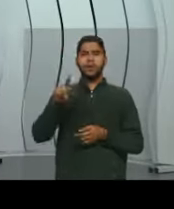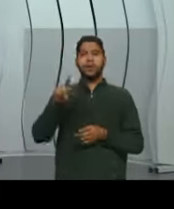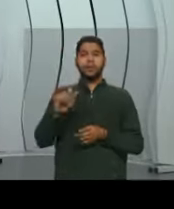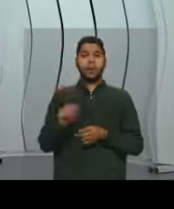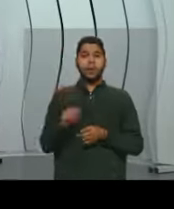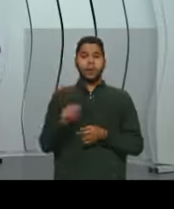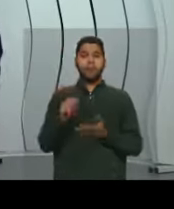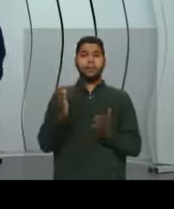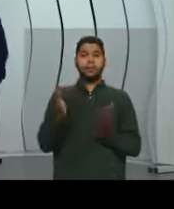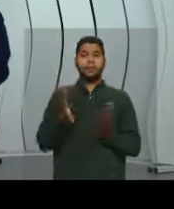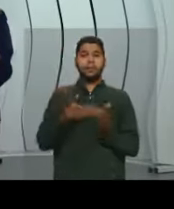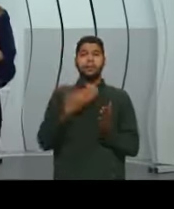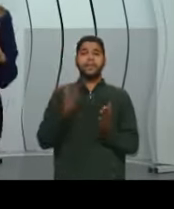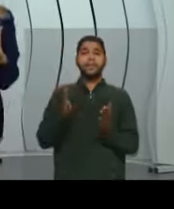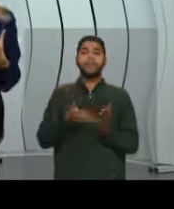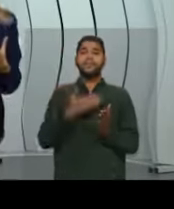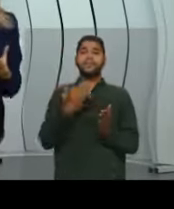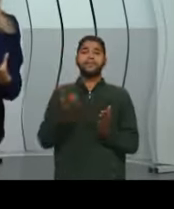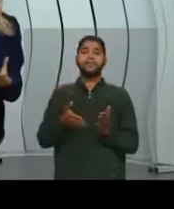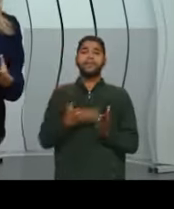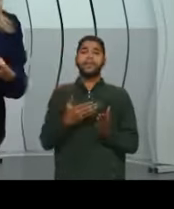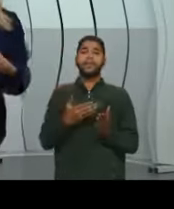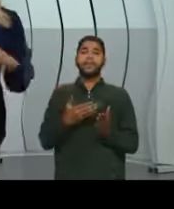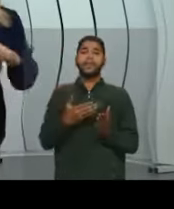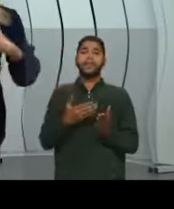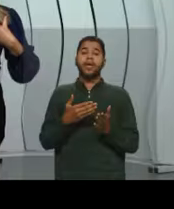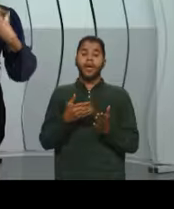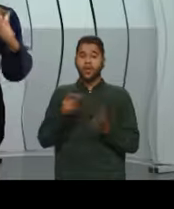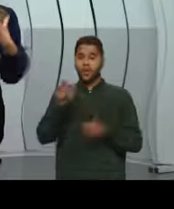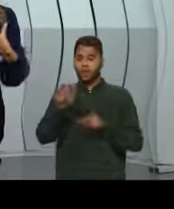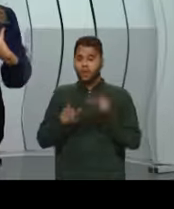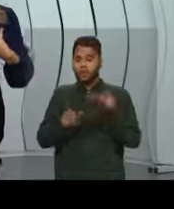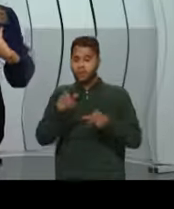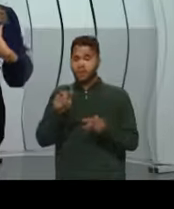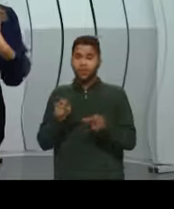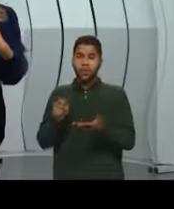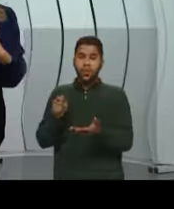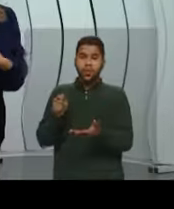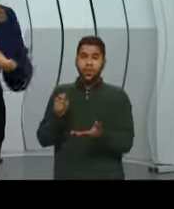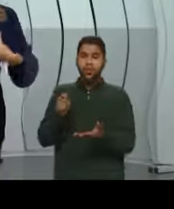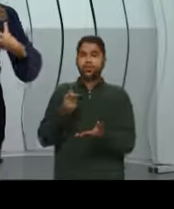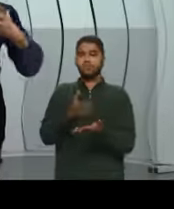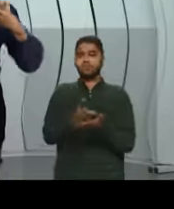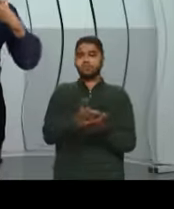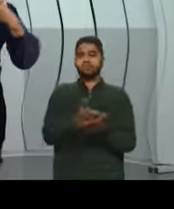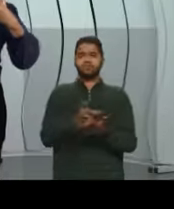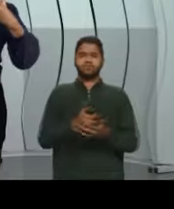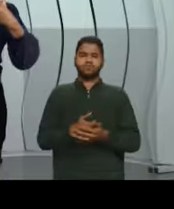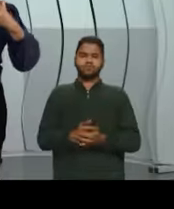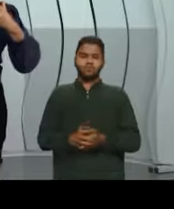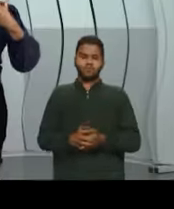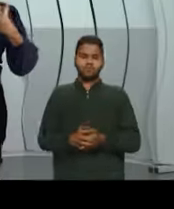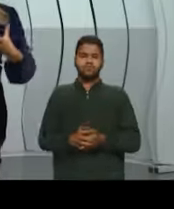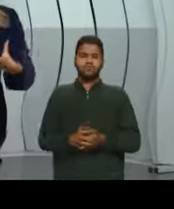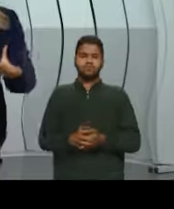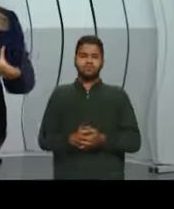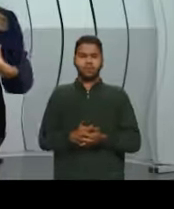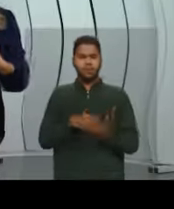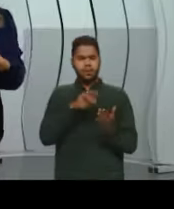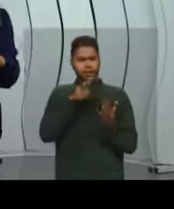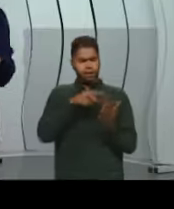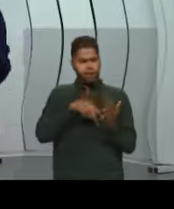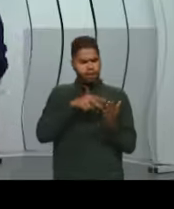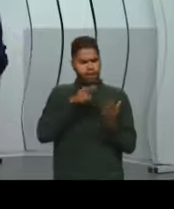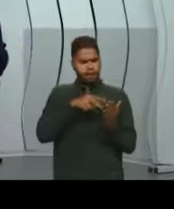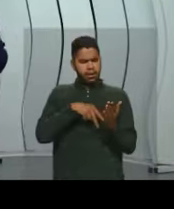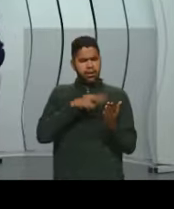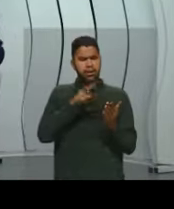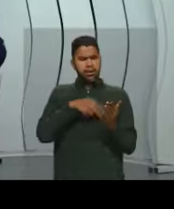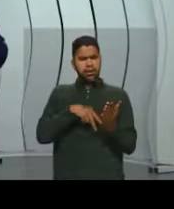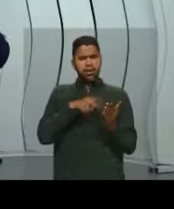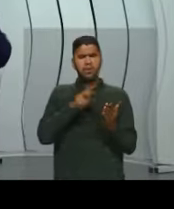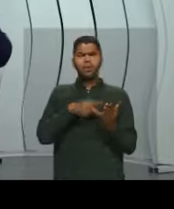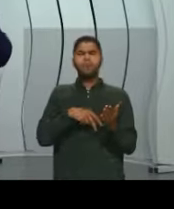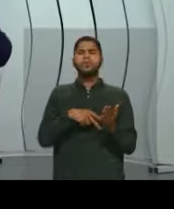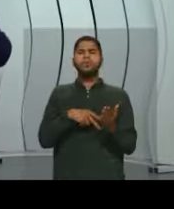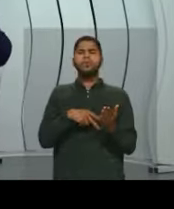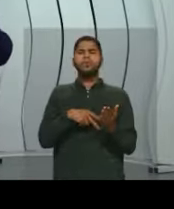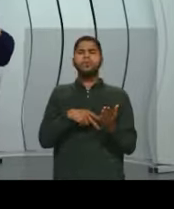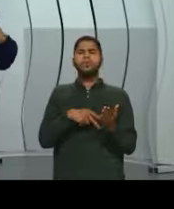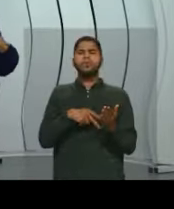É chegar ao comprador, é chegar no... a pessoa leu